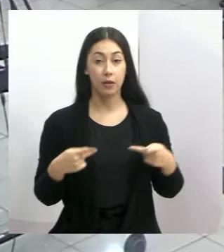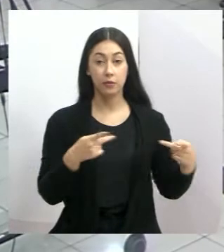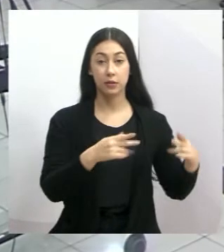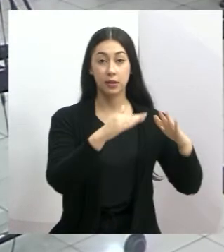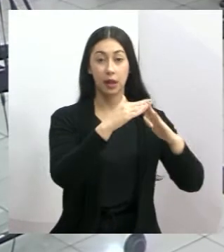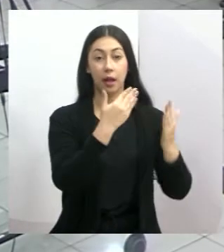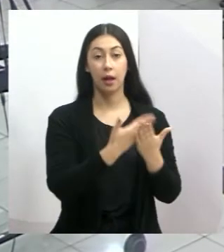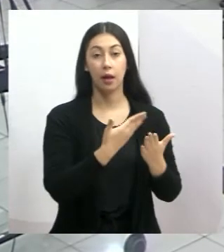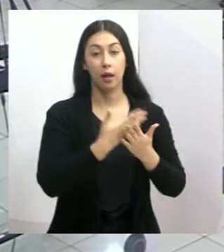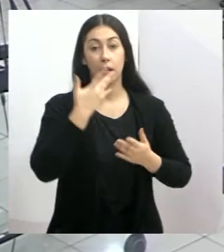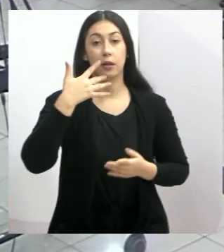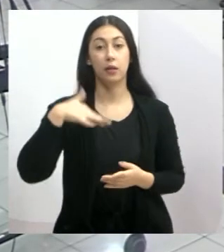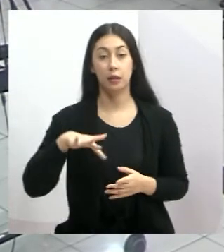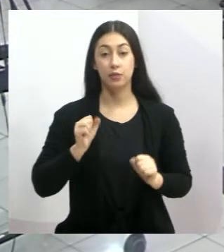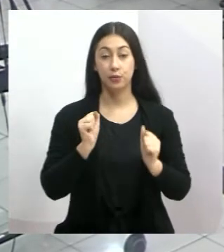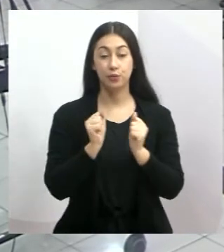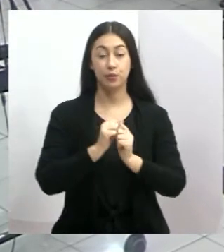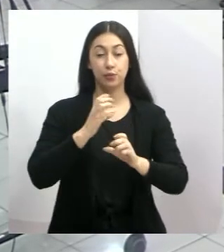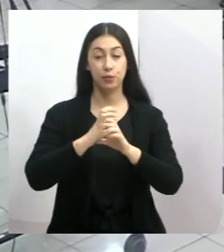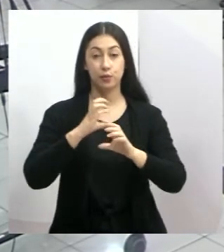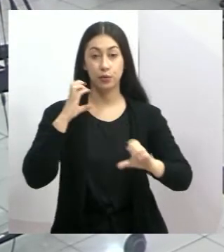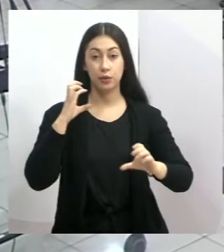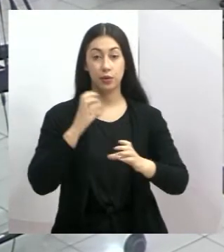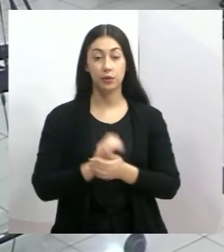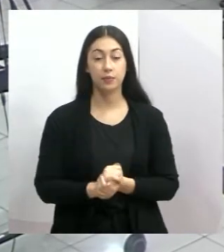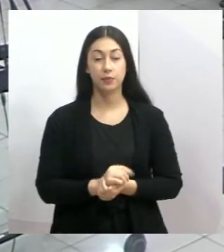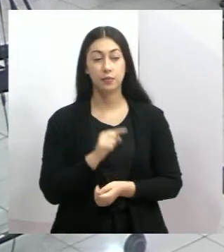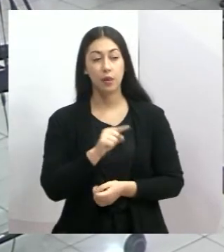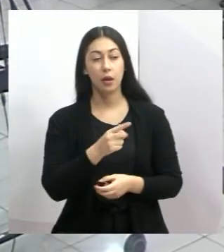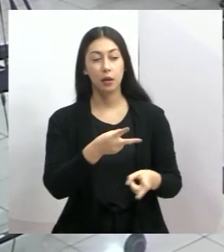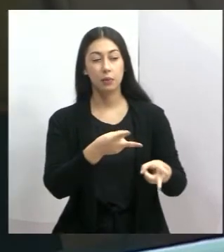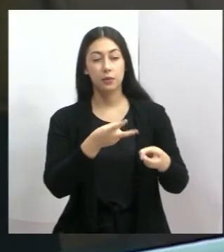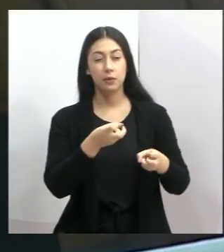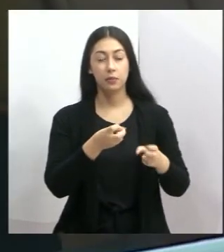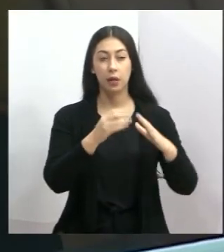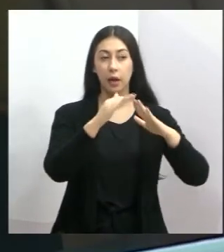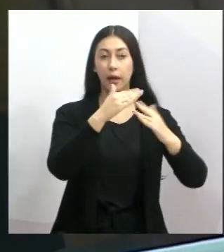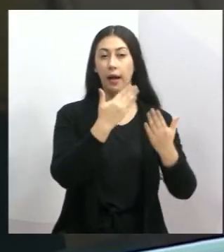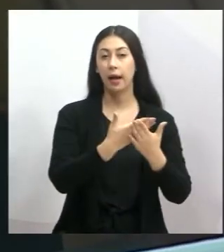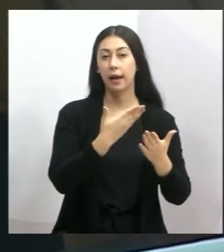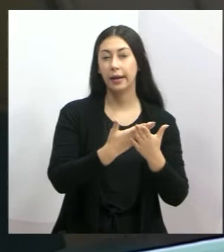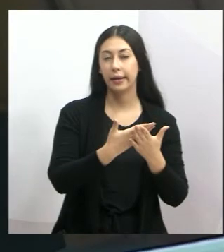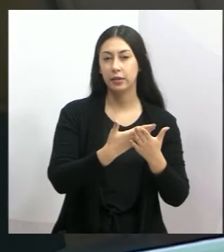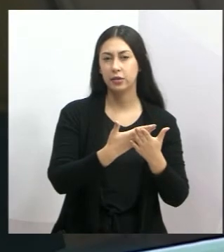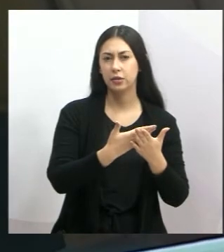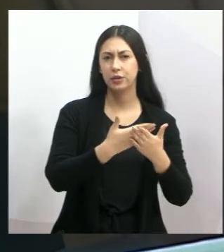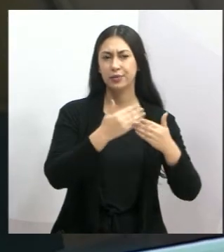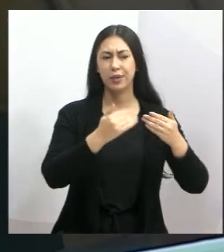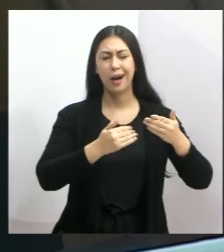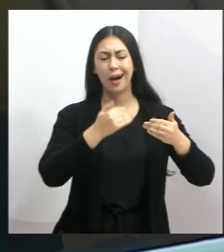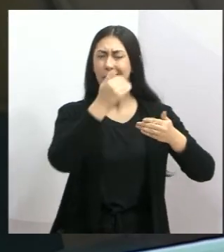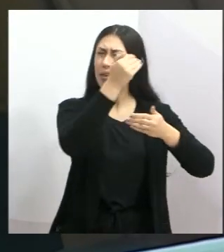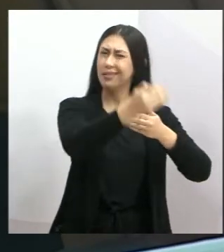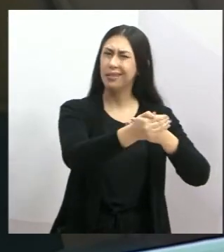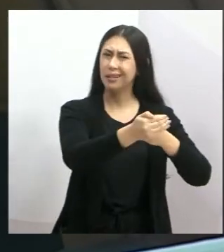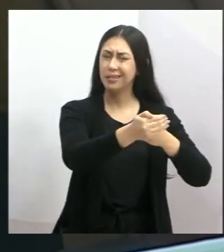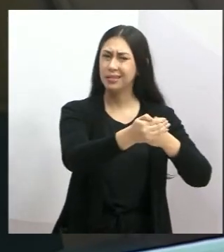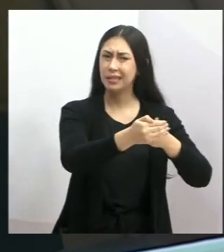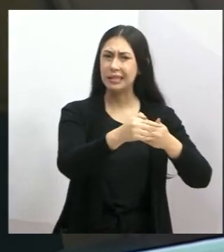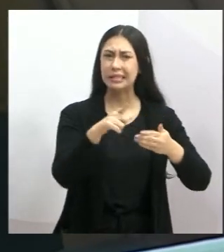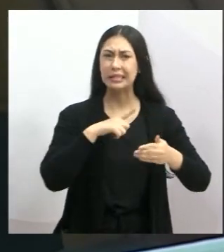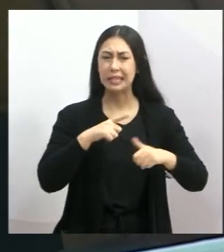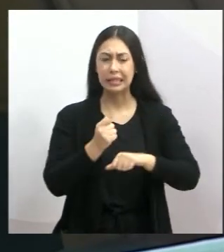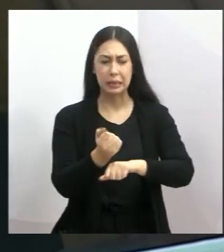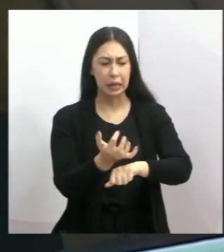junto ao Engenheiro né E lá eu percebi que essa creche vai estar para o fundo lá é uma mata lá é um